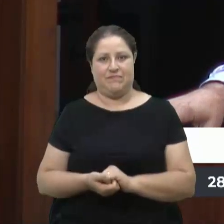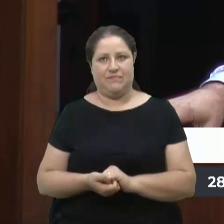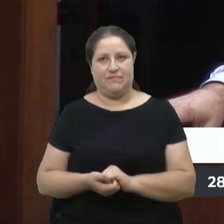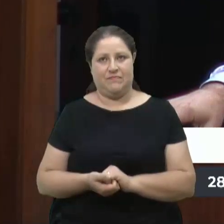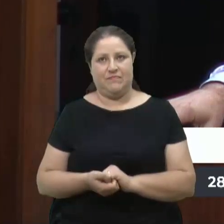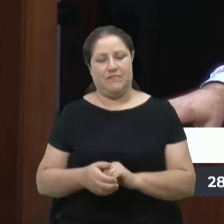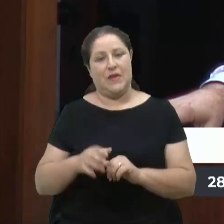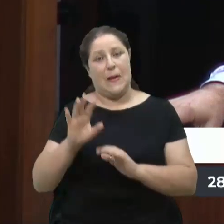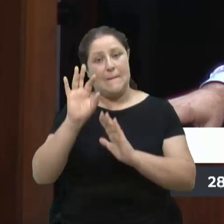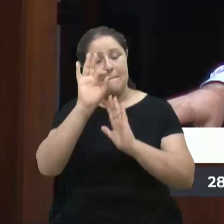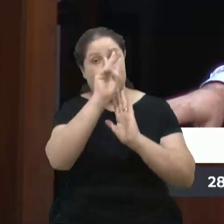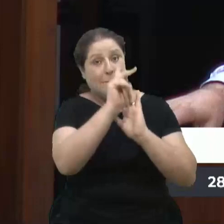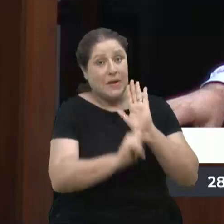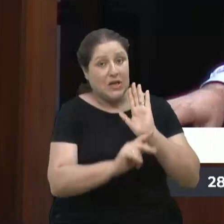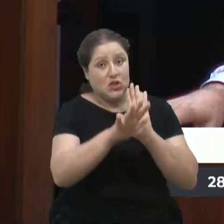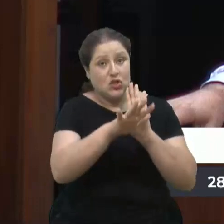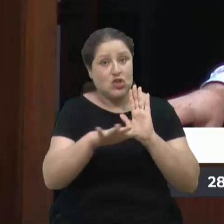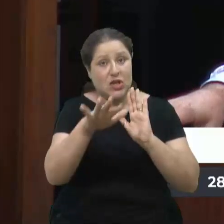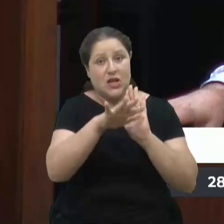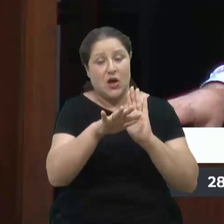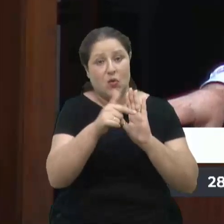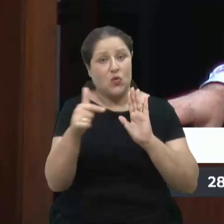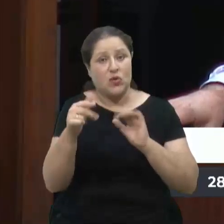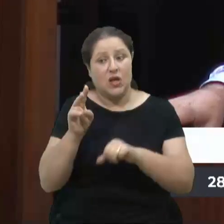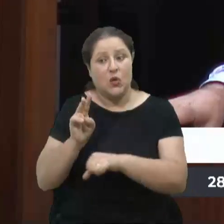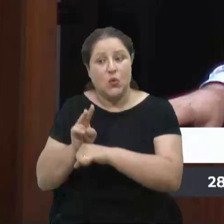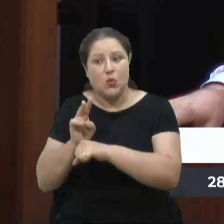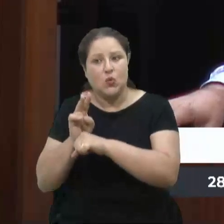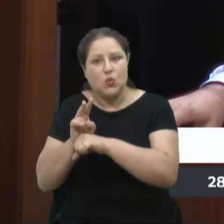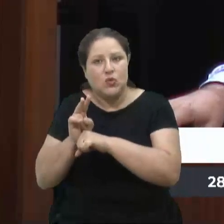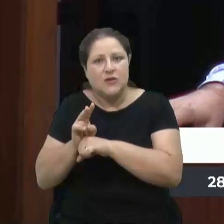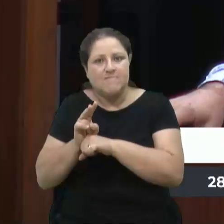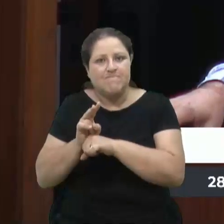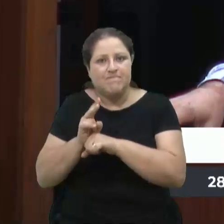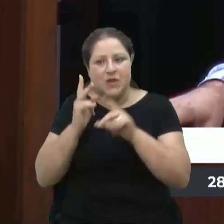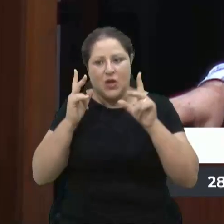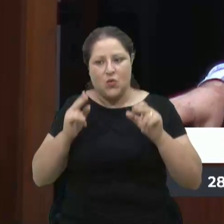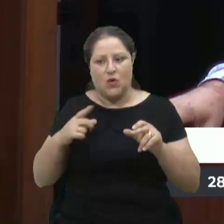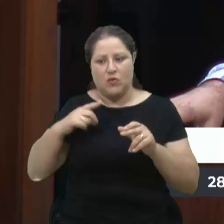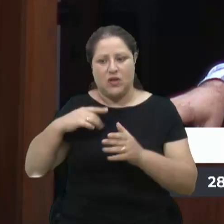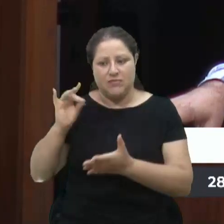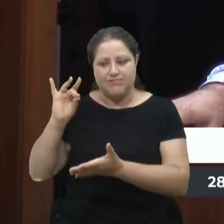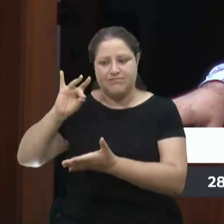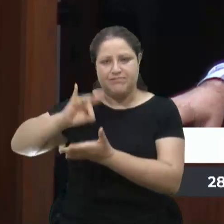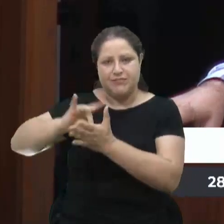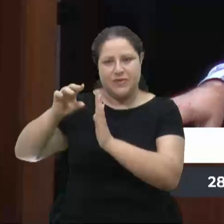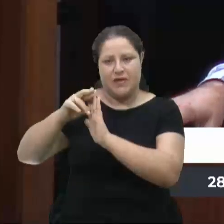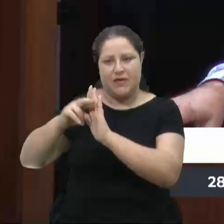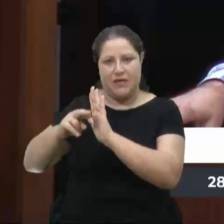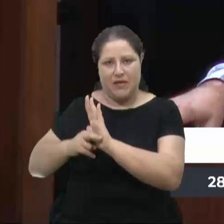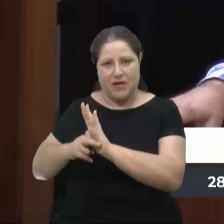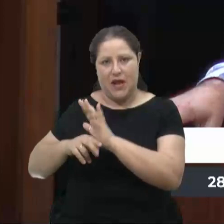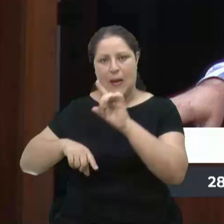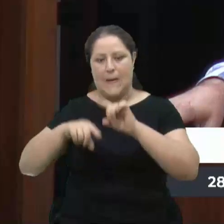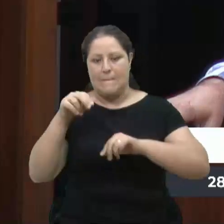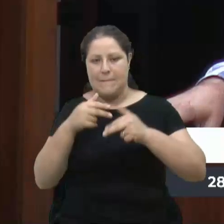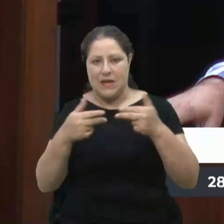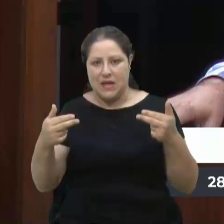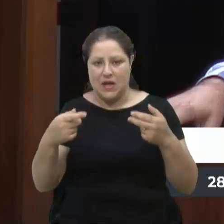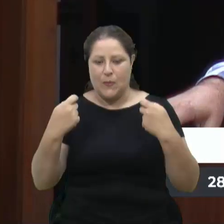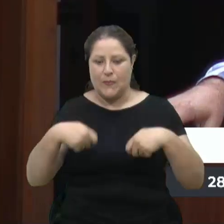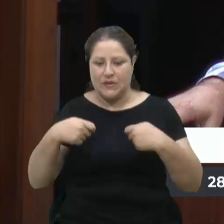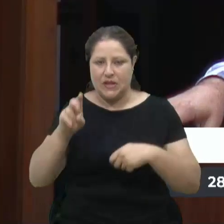E o Plano Geral não zela da forma como se estabelece. Os materiais que devem